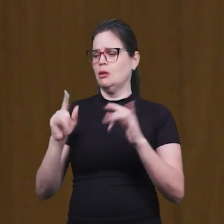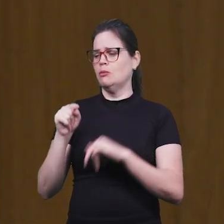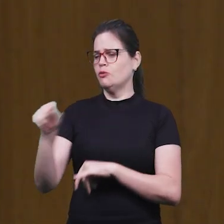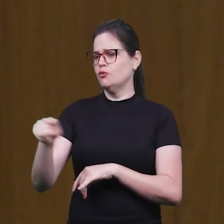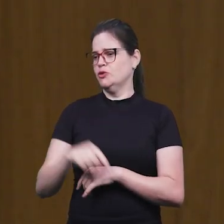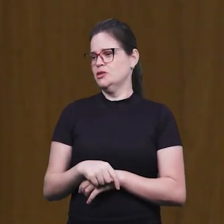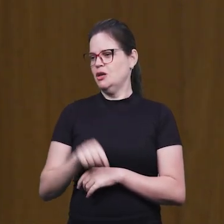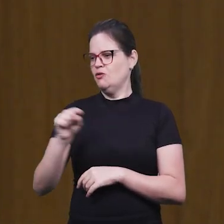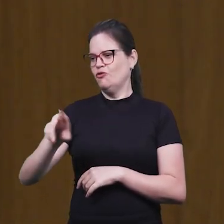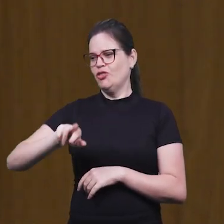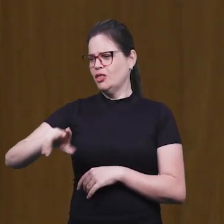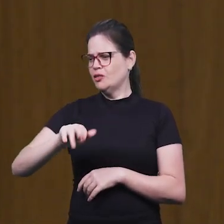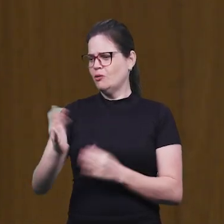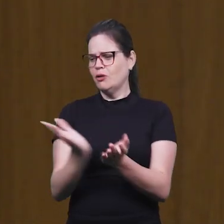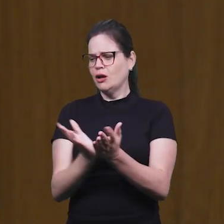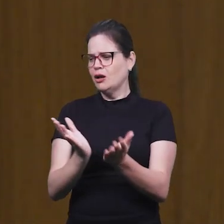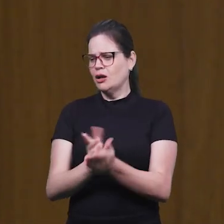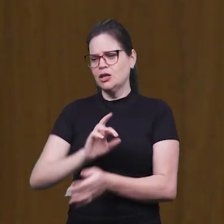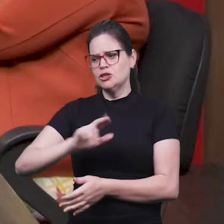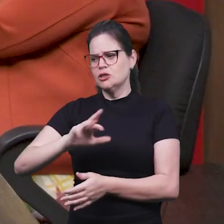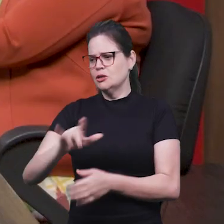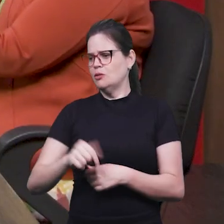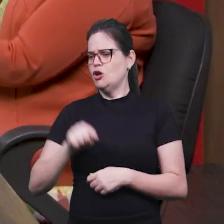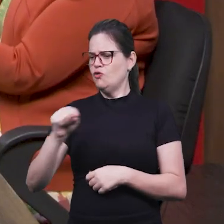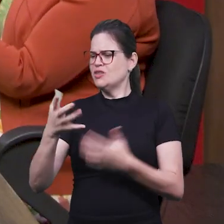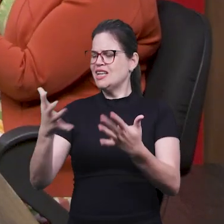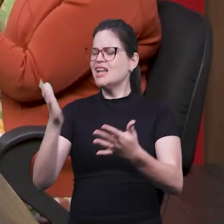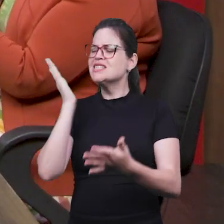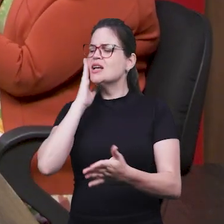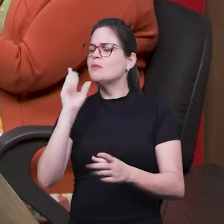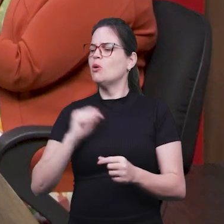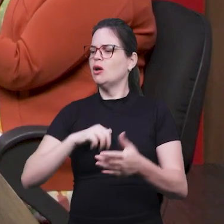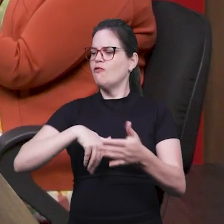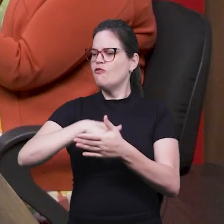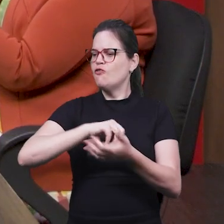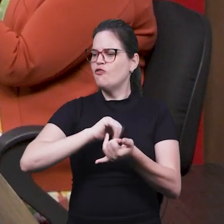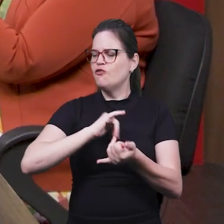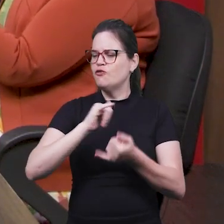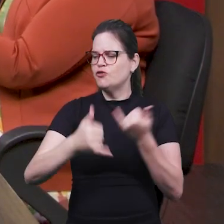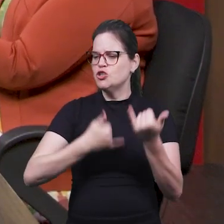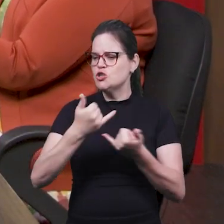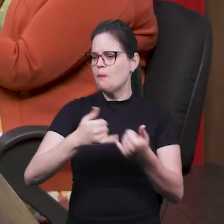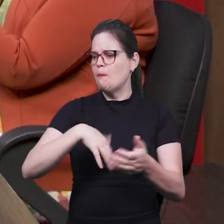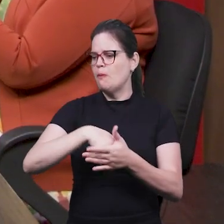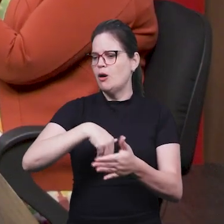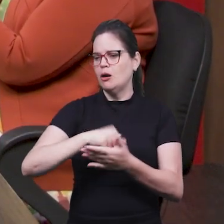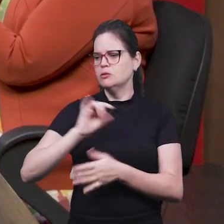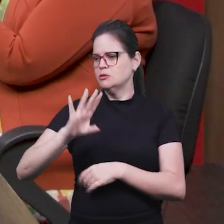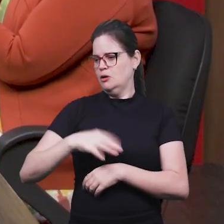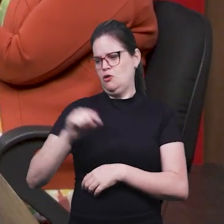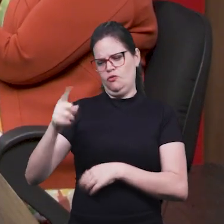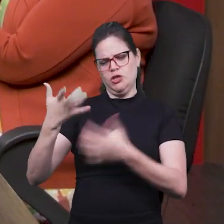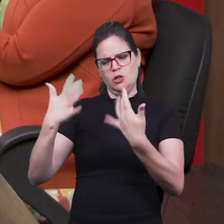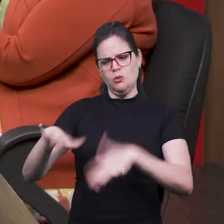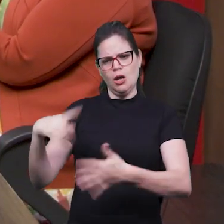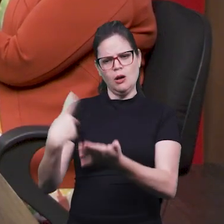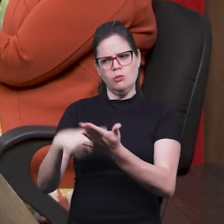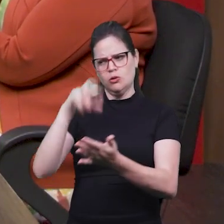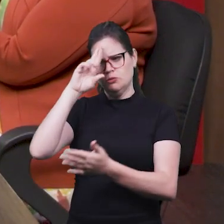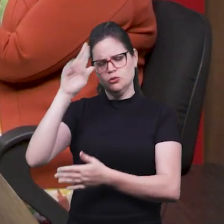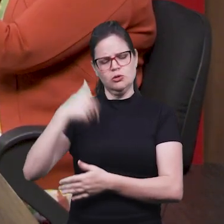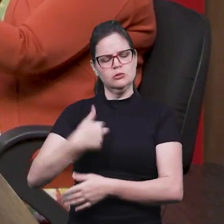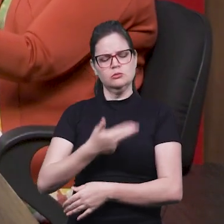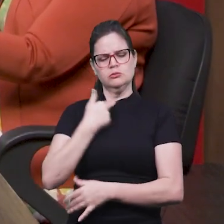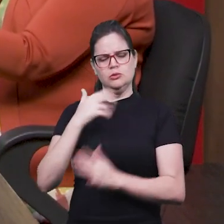não posso começar um namoro com alguém que só quer saber de futebol, cinema, não quer saber nada do